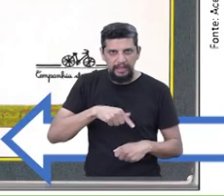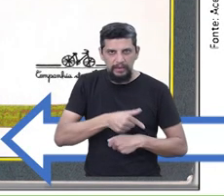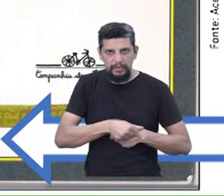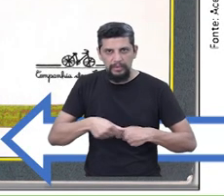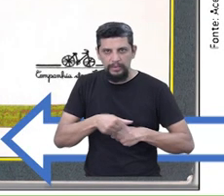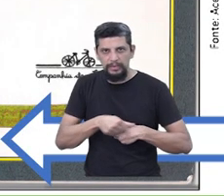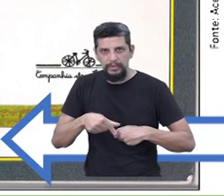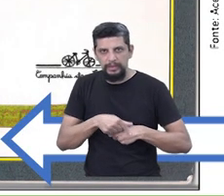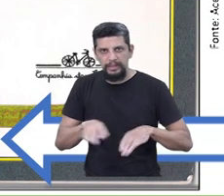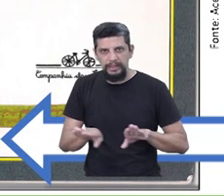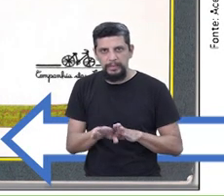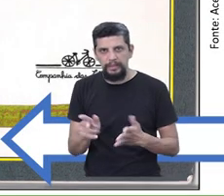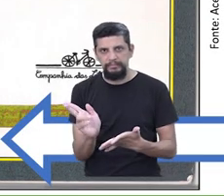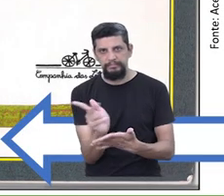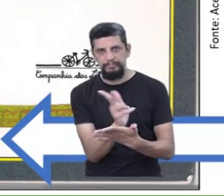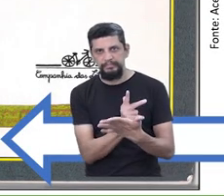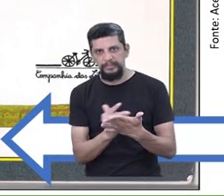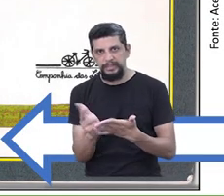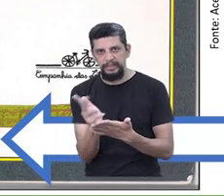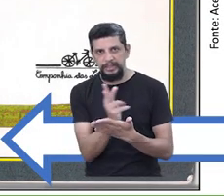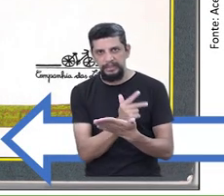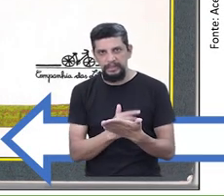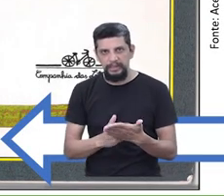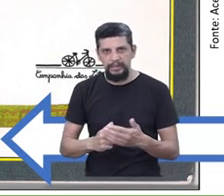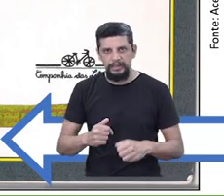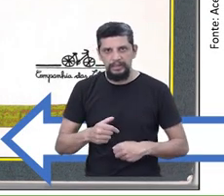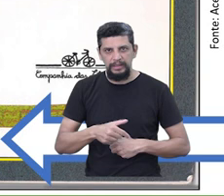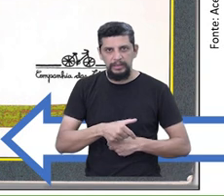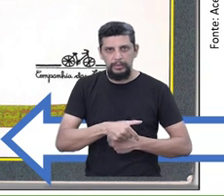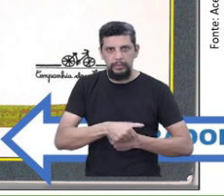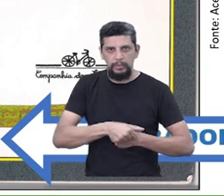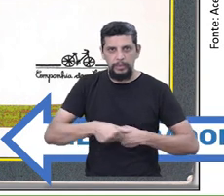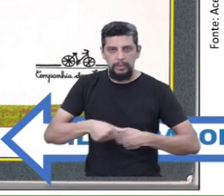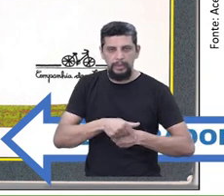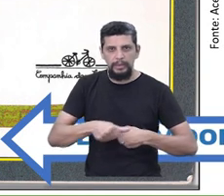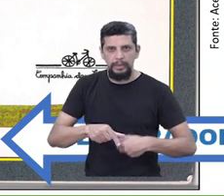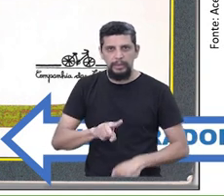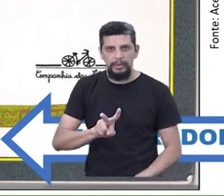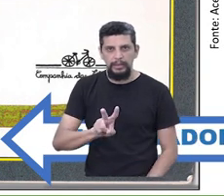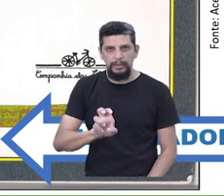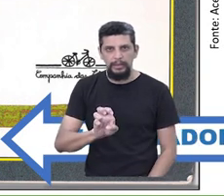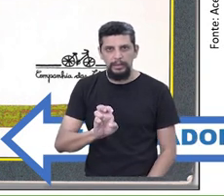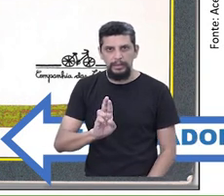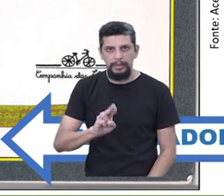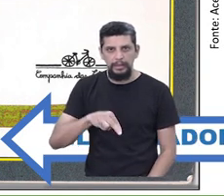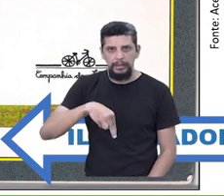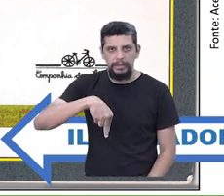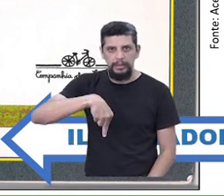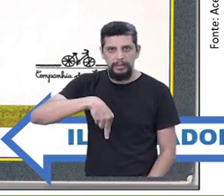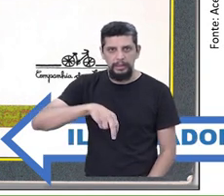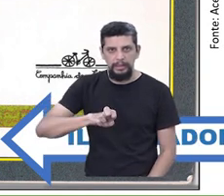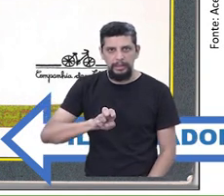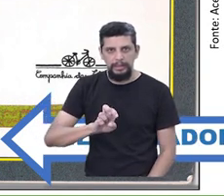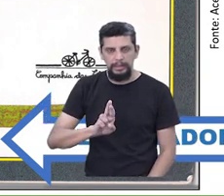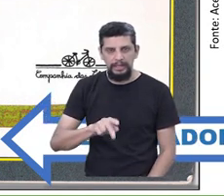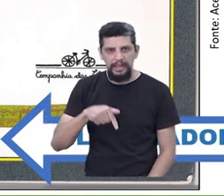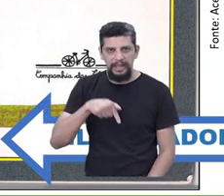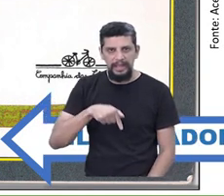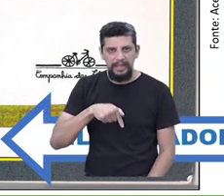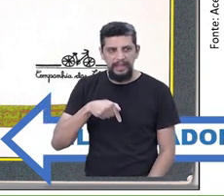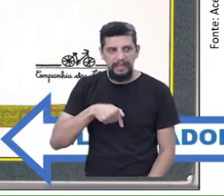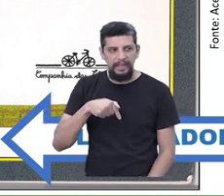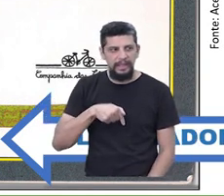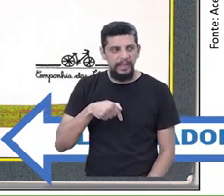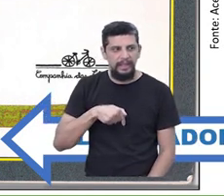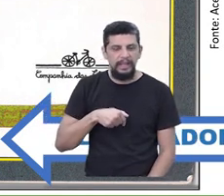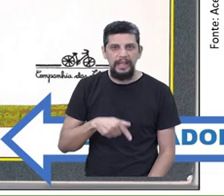autor, o ilustrador... O autor é o Werner e o ilustrador é o Wolf. Isso mesmo, eles são